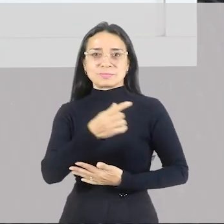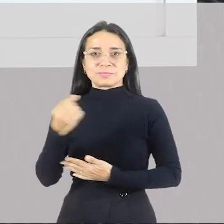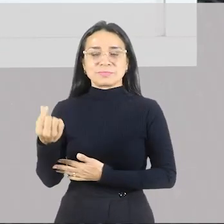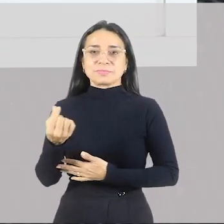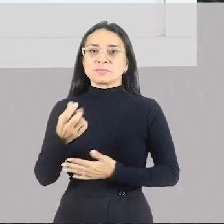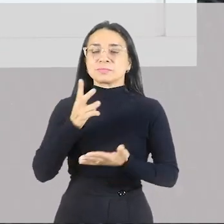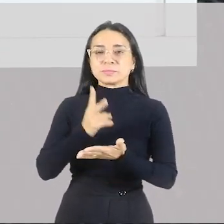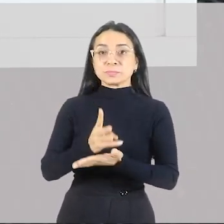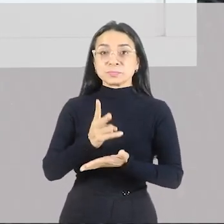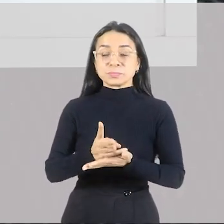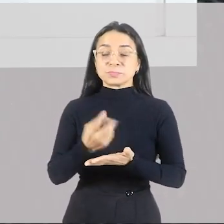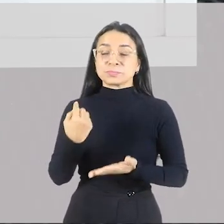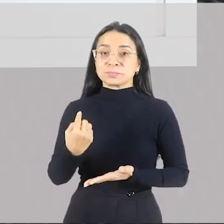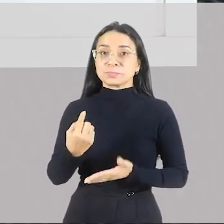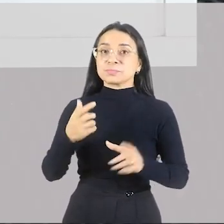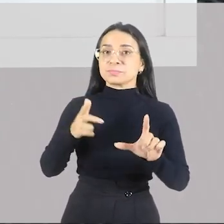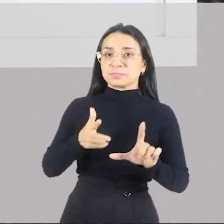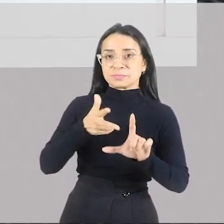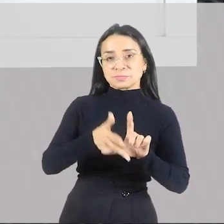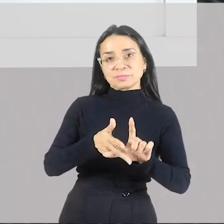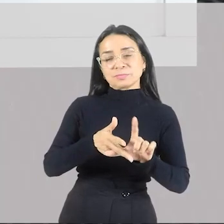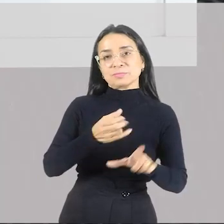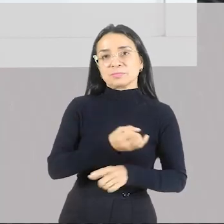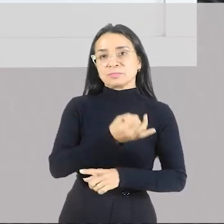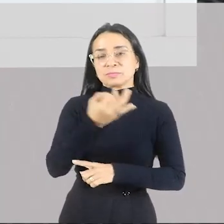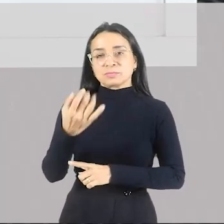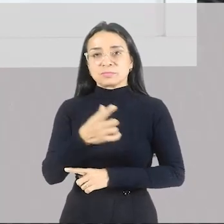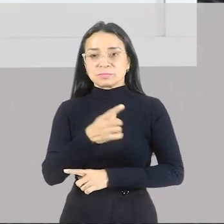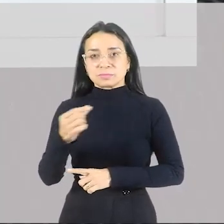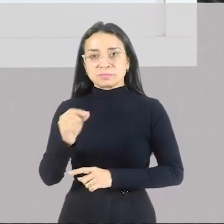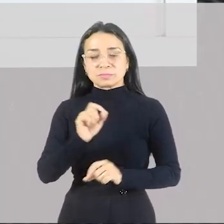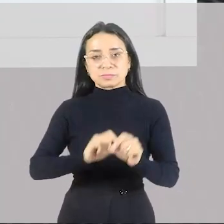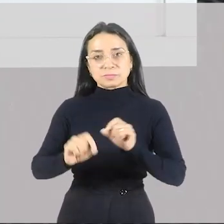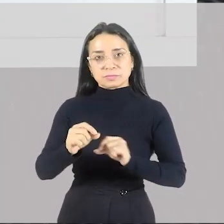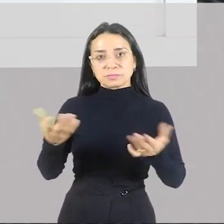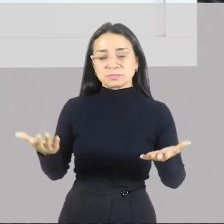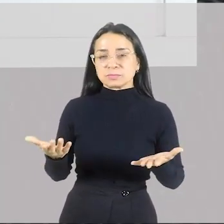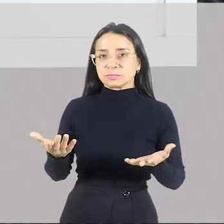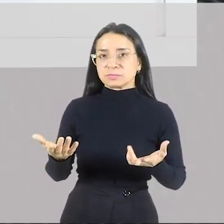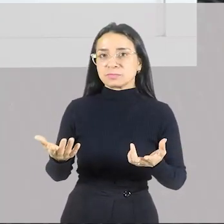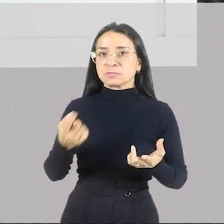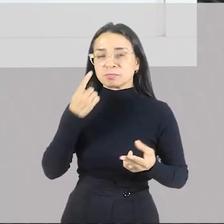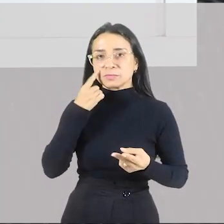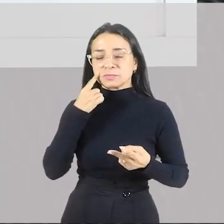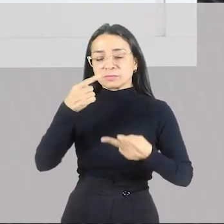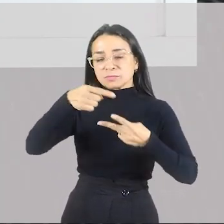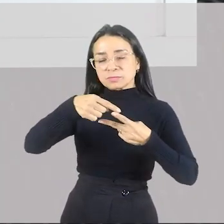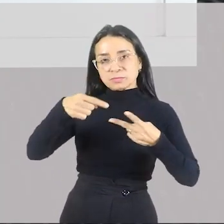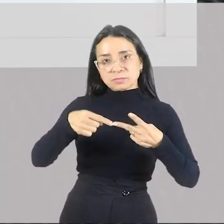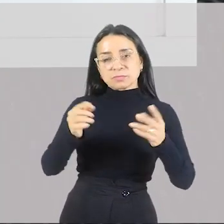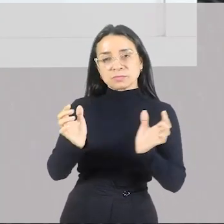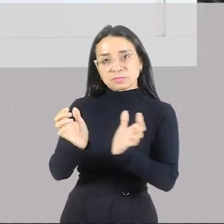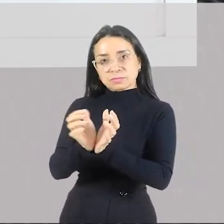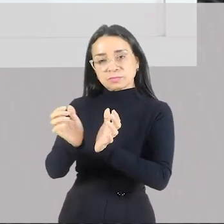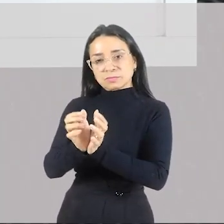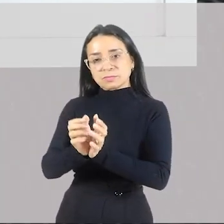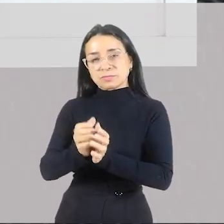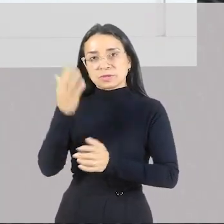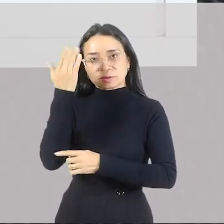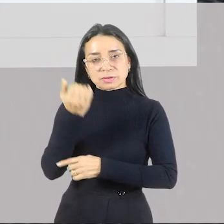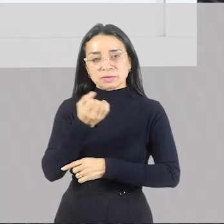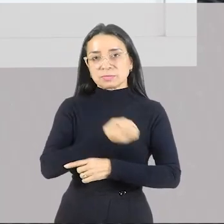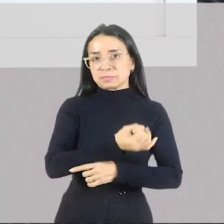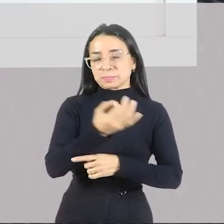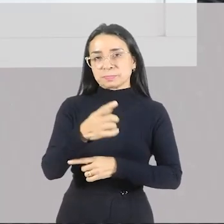dando continuidade aos vídeos sobre análise combinatória. E hoje a gente vai ver dois tipos de agrupamento, Você sabe que a análise combinatória é aquela